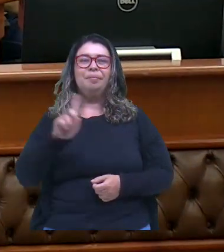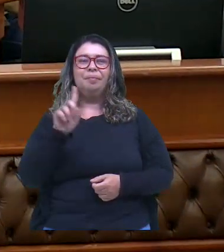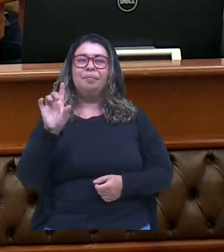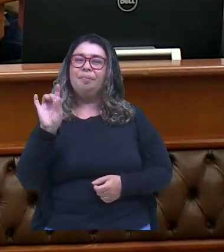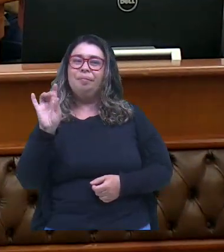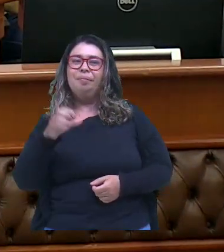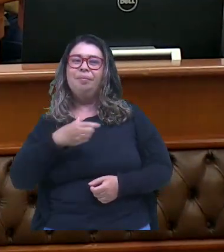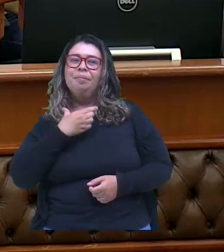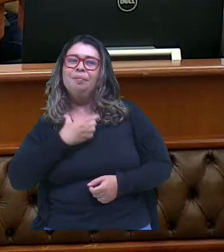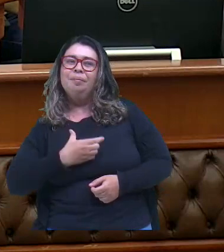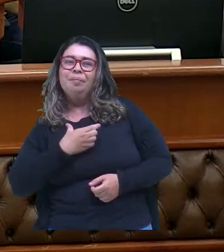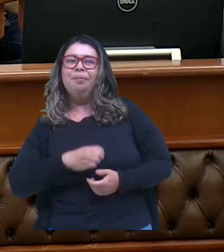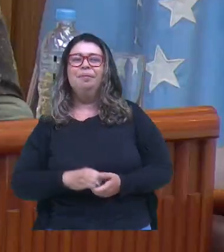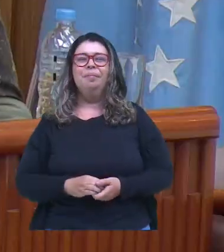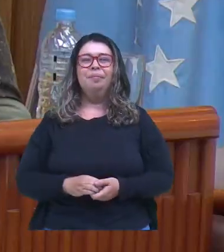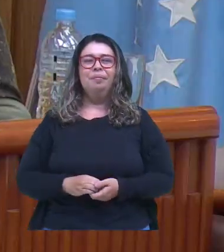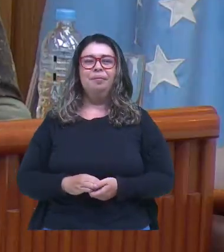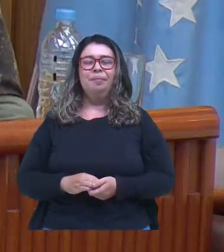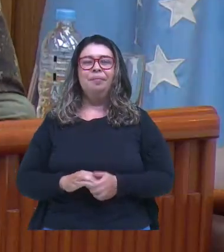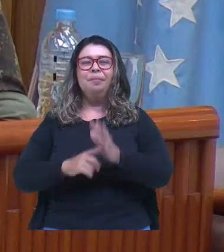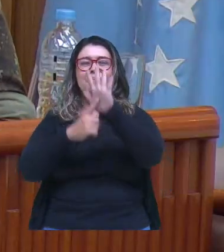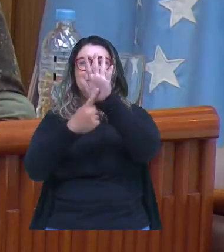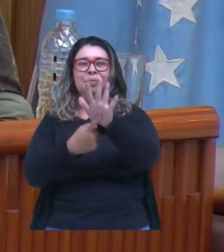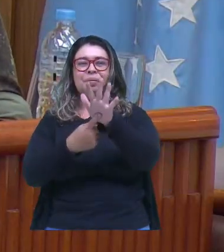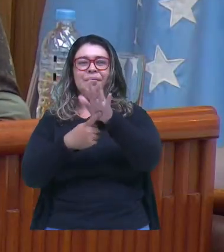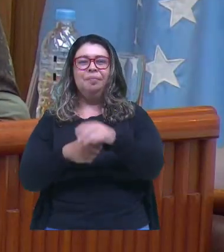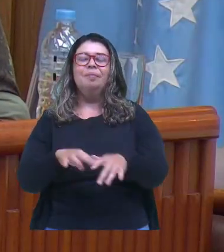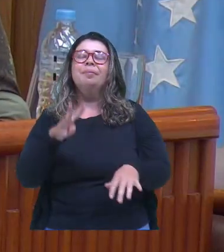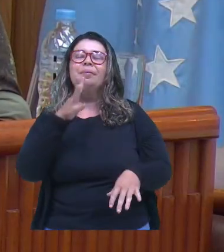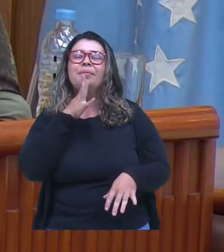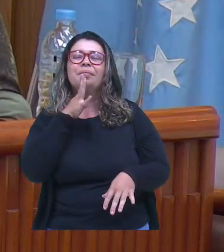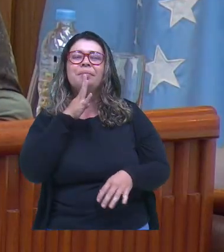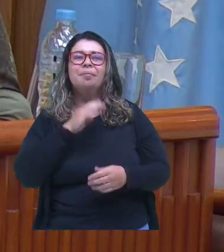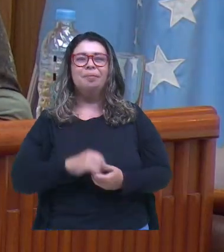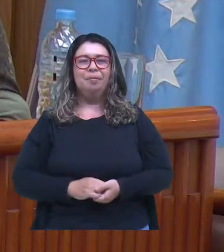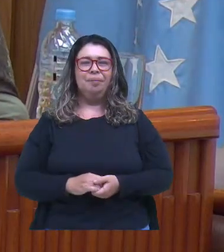medalha, ela representa o reconhecimento